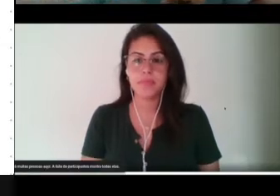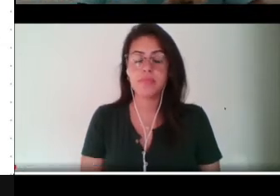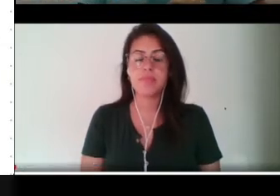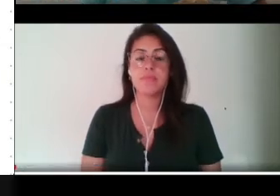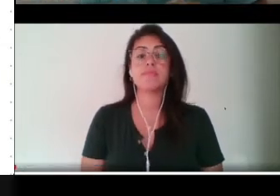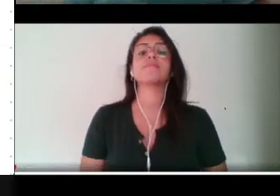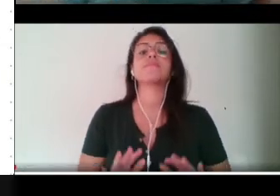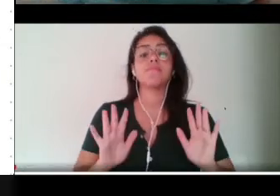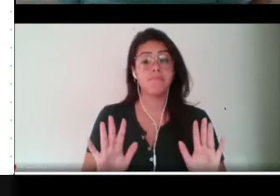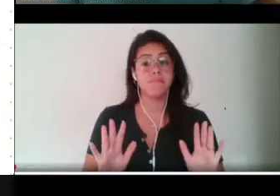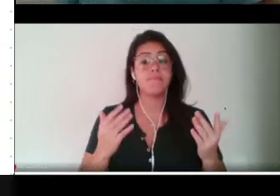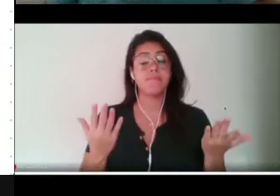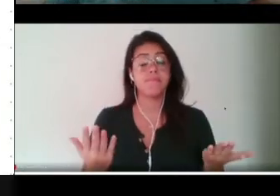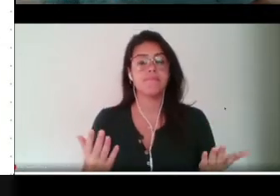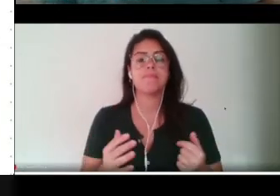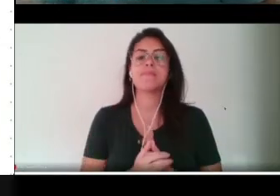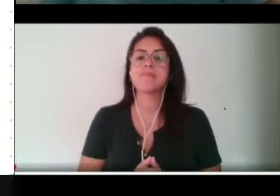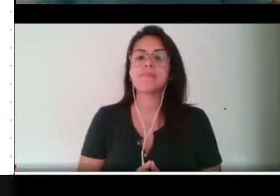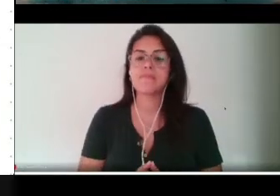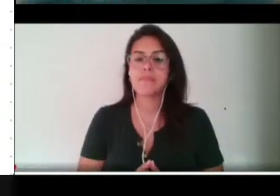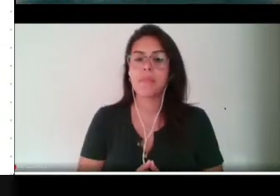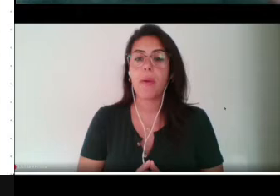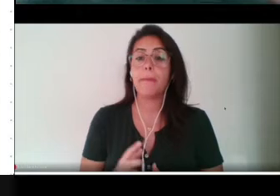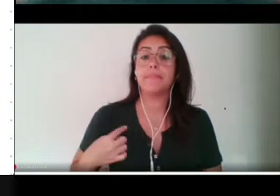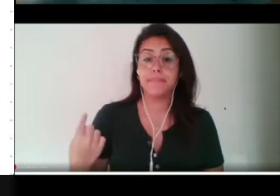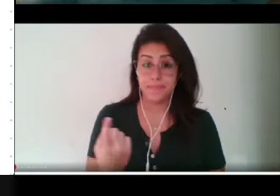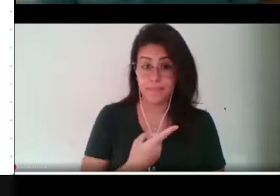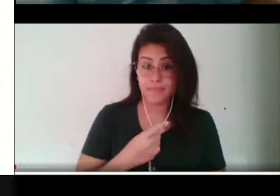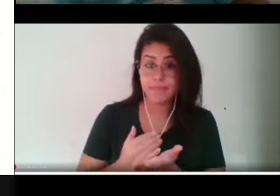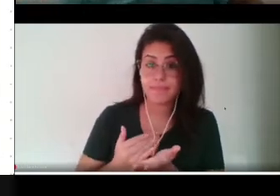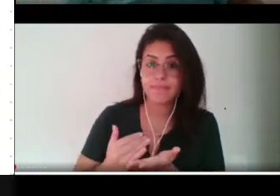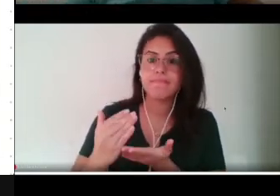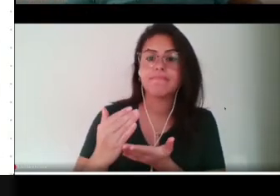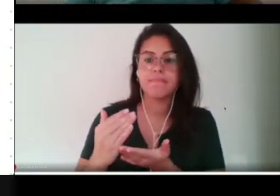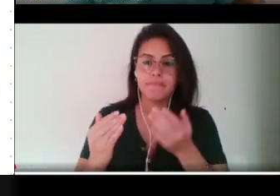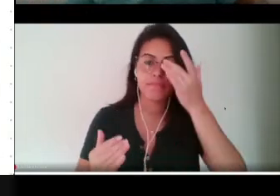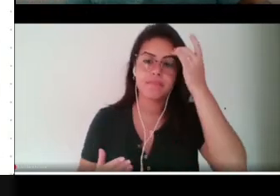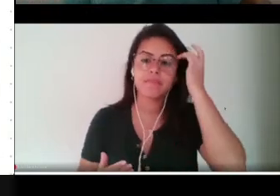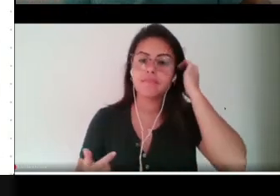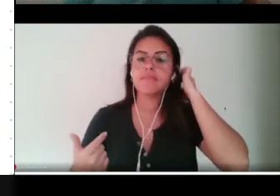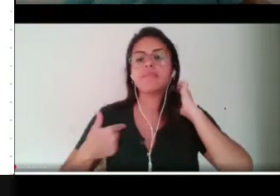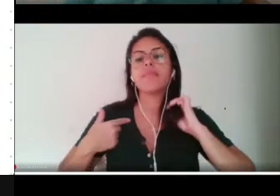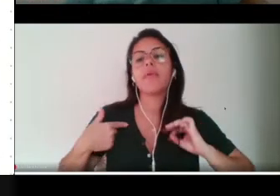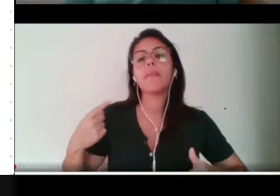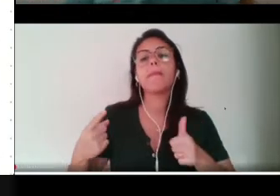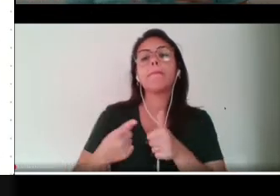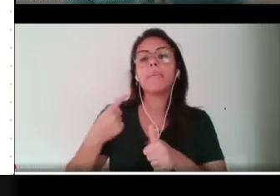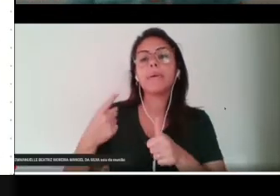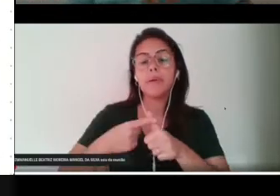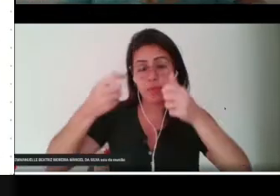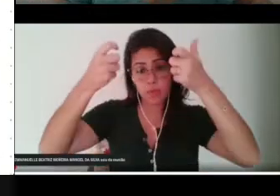Gente, é o seguinte. Para começar, eu queria falar o seguinte.